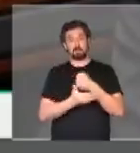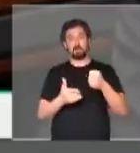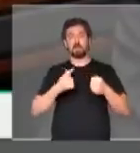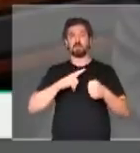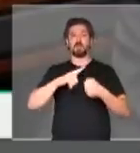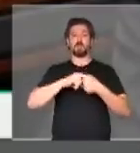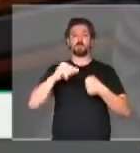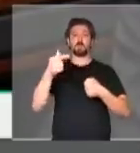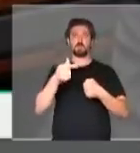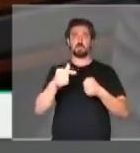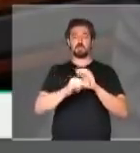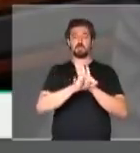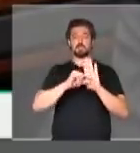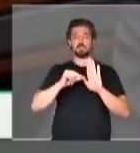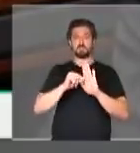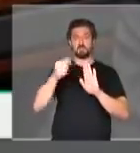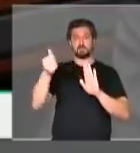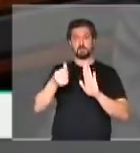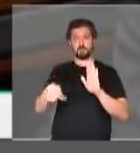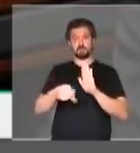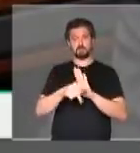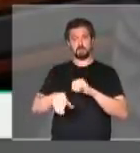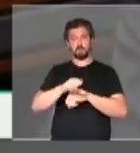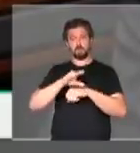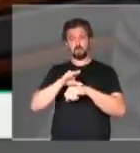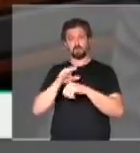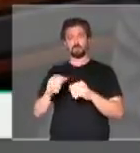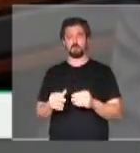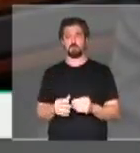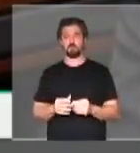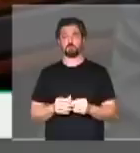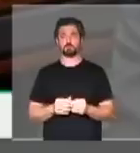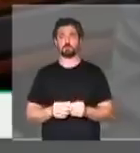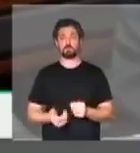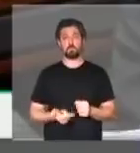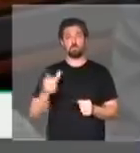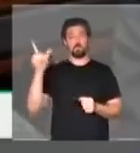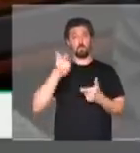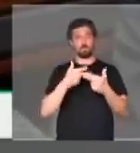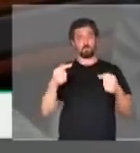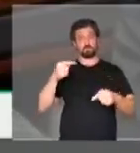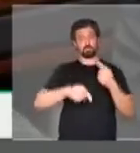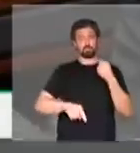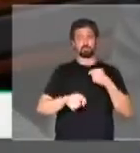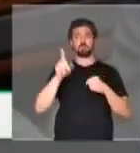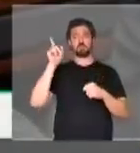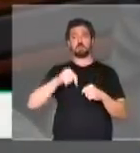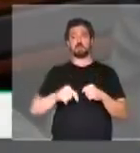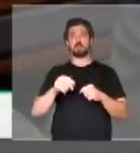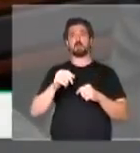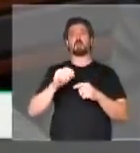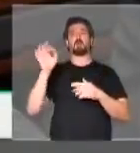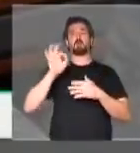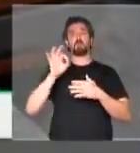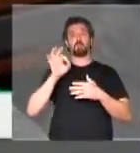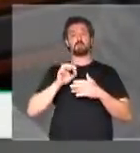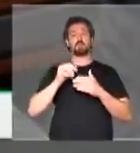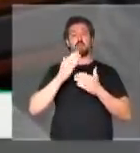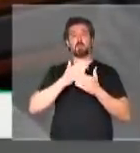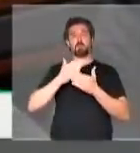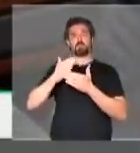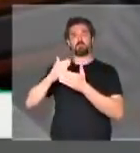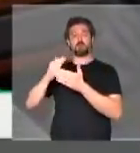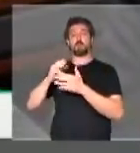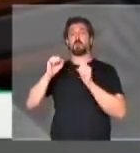lá no artigo 7º, inciso 6 da Constituição Federal. Outra inconstitucionalidade, as alíquotas progressivas, que